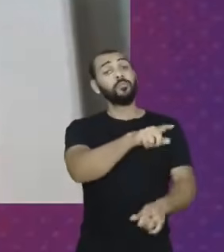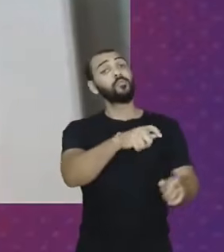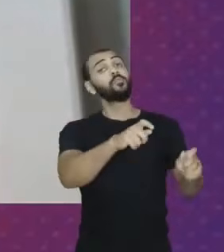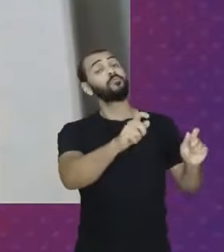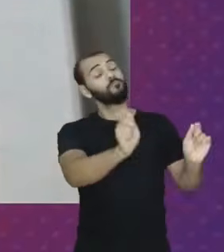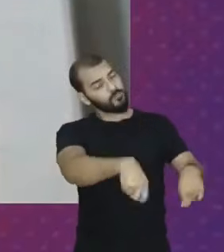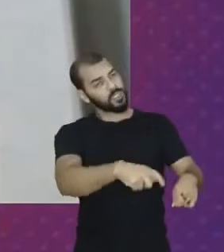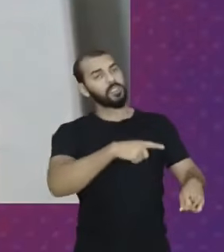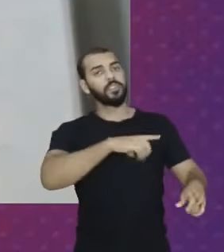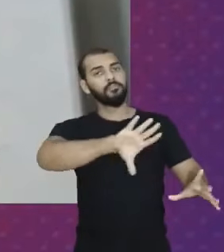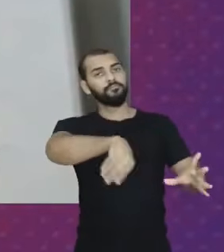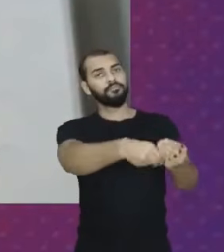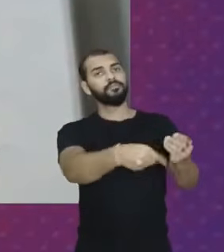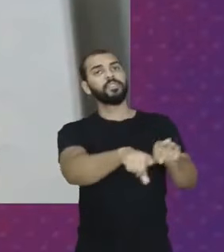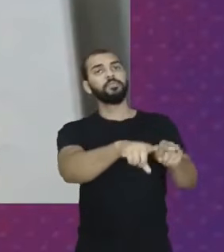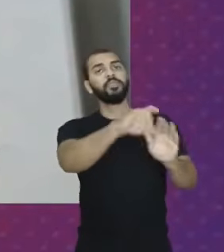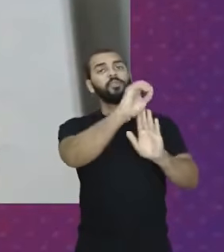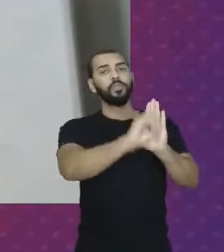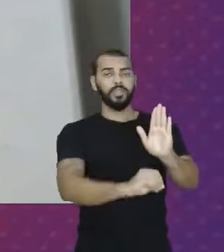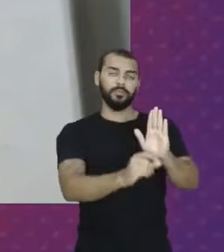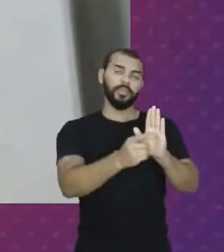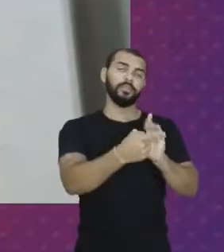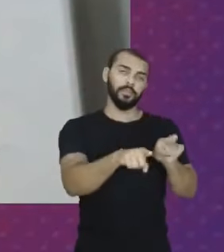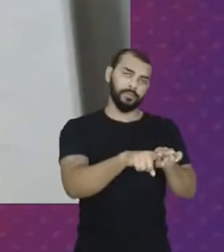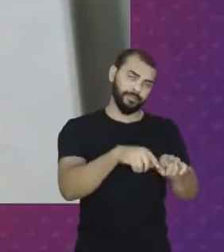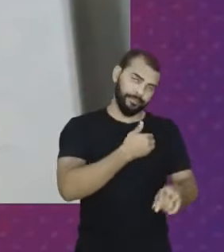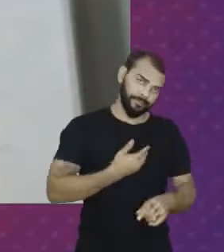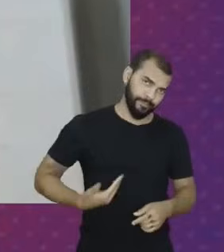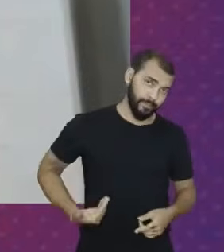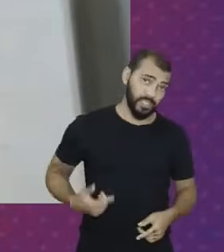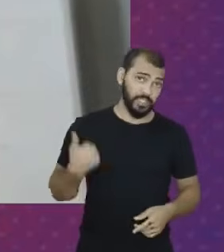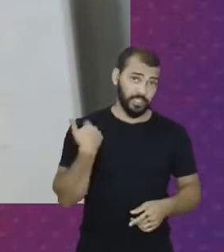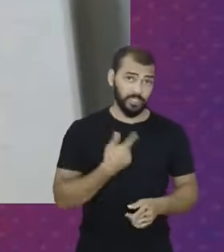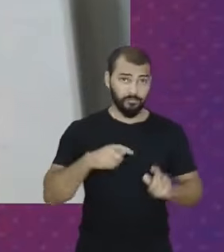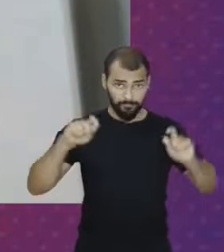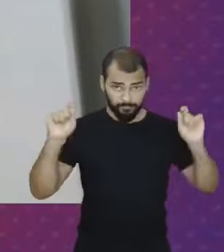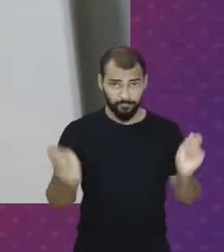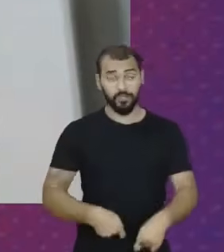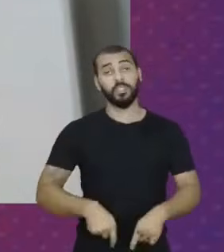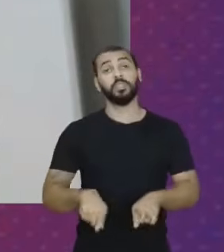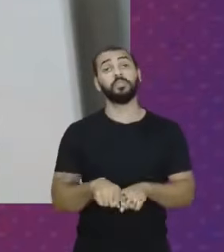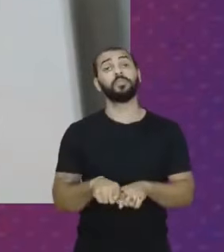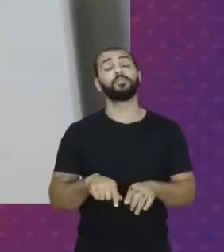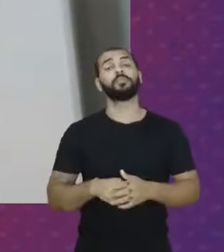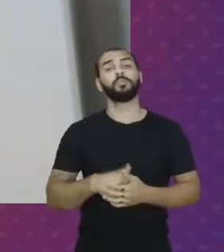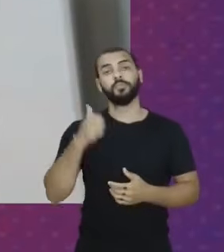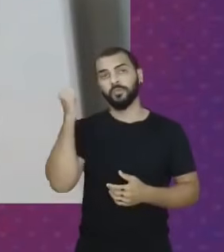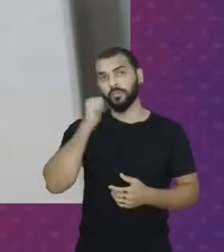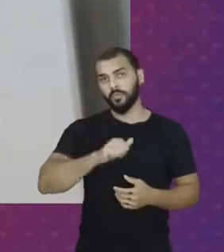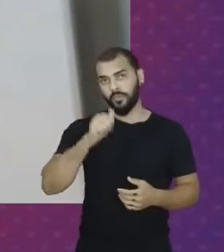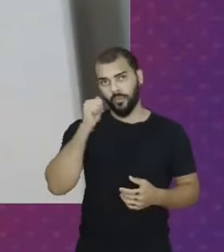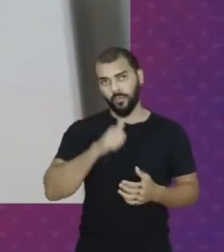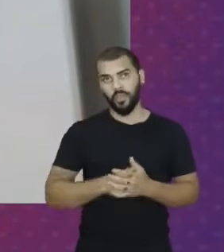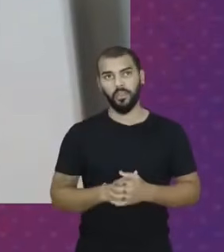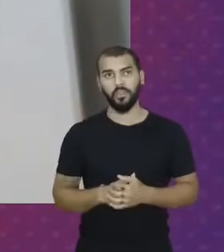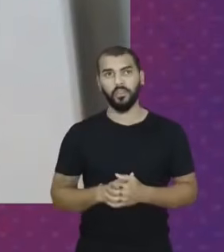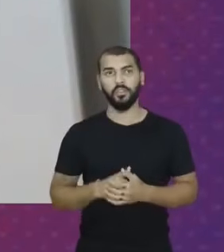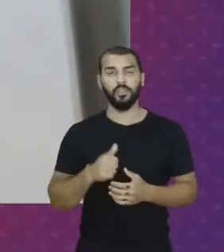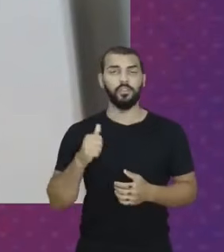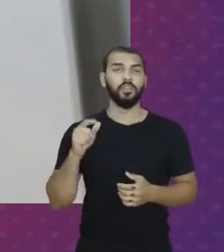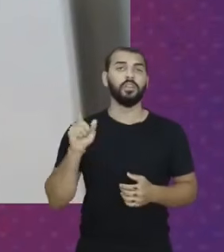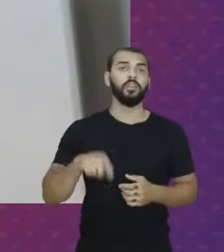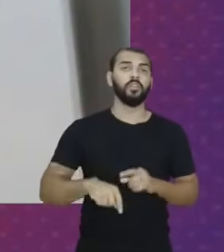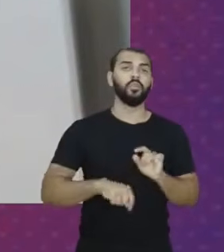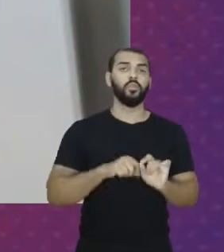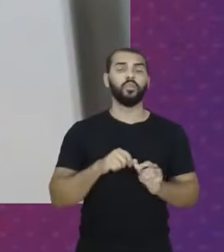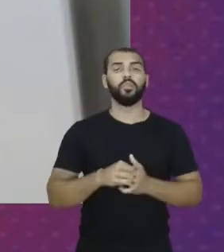contemplada no orçamento público. E nós temos essa capacidade. As mulheres, elas são, eu sempre digo isso, as